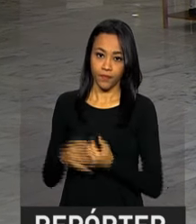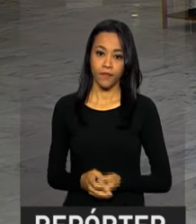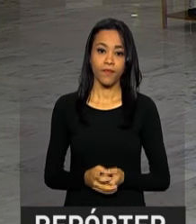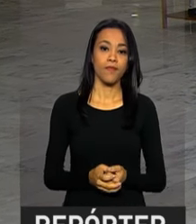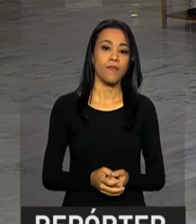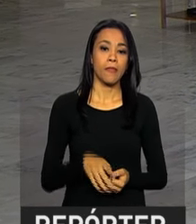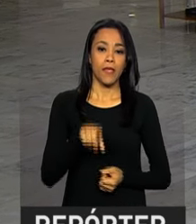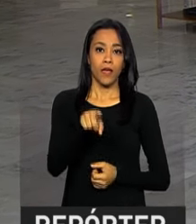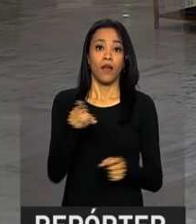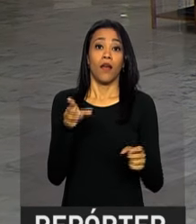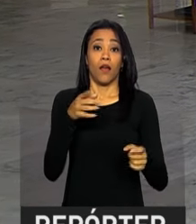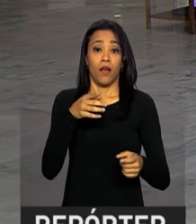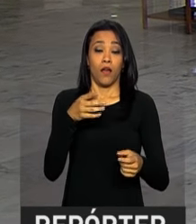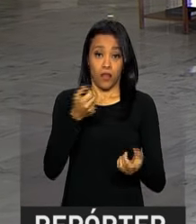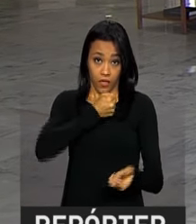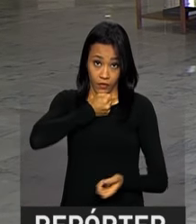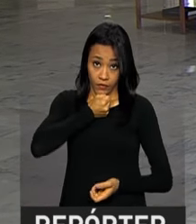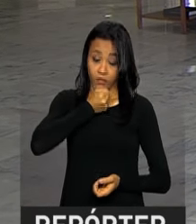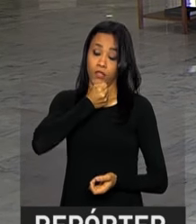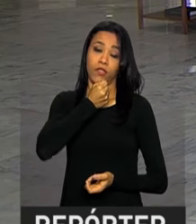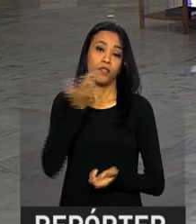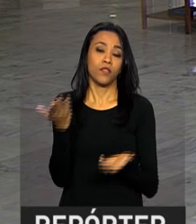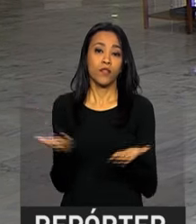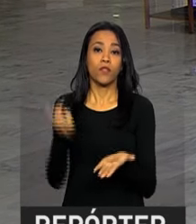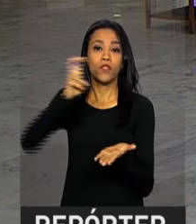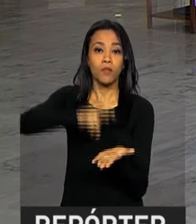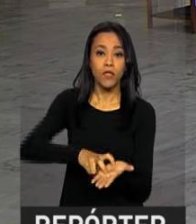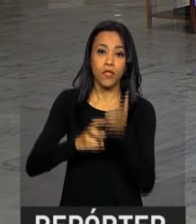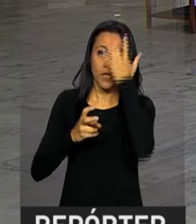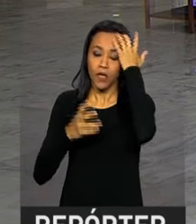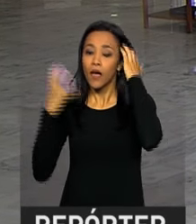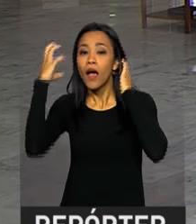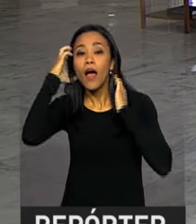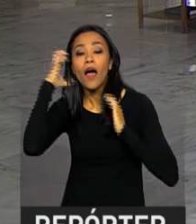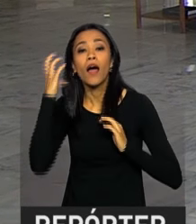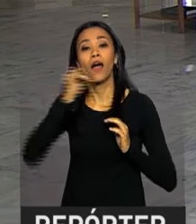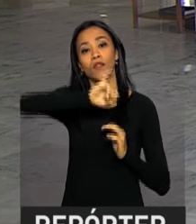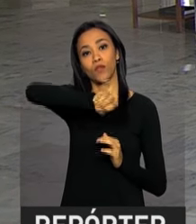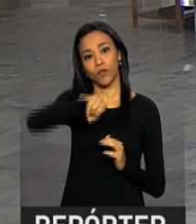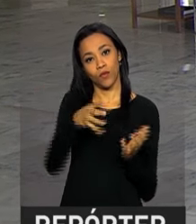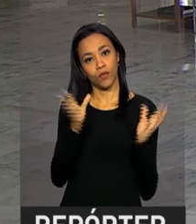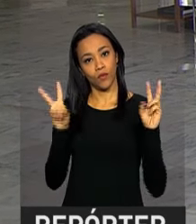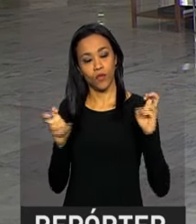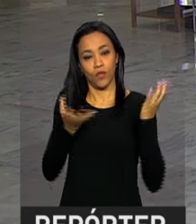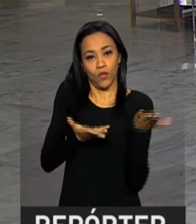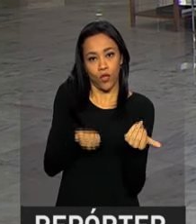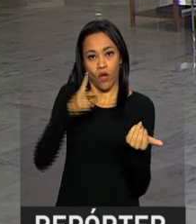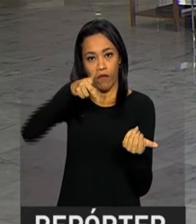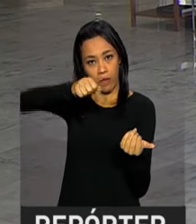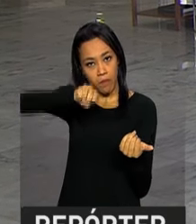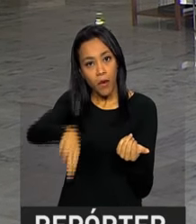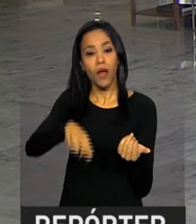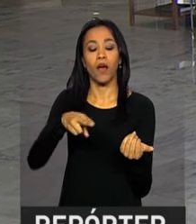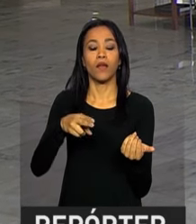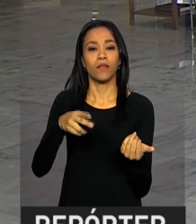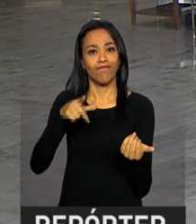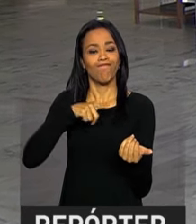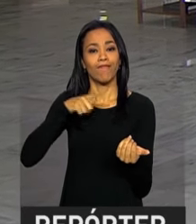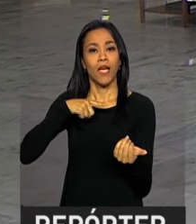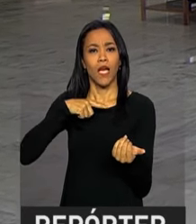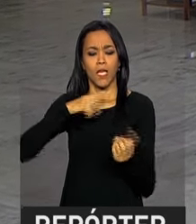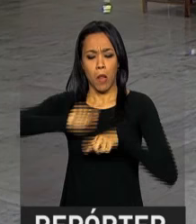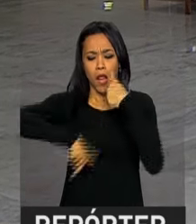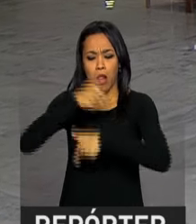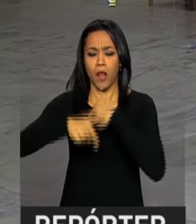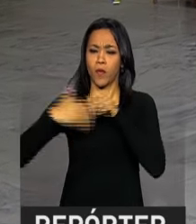Ainda na entrevista, agora pela manhã, à Rádio Jovem Pan, o presidente em exercício afirmou que espera e trabalha pela